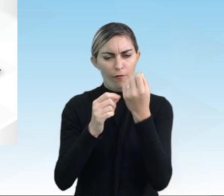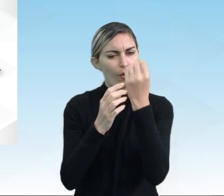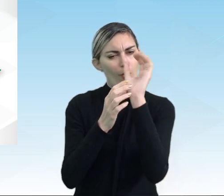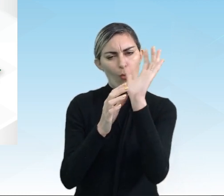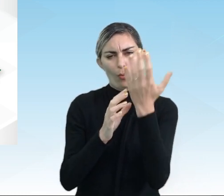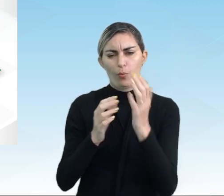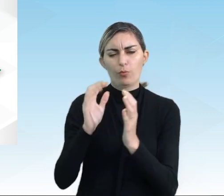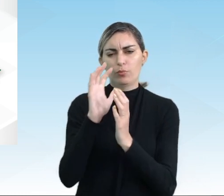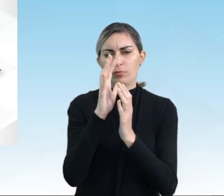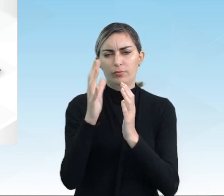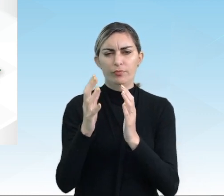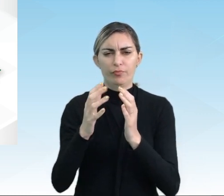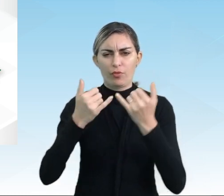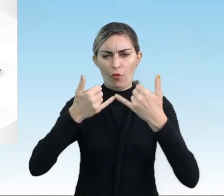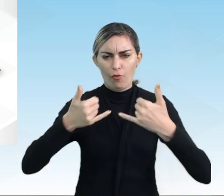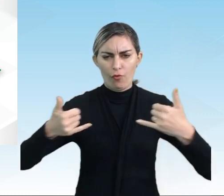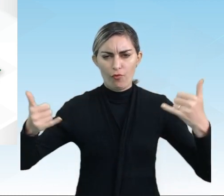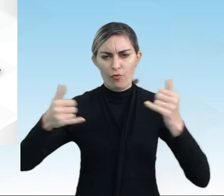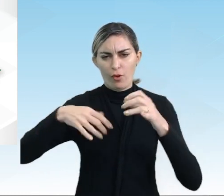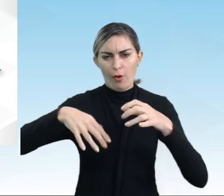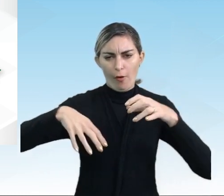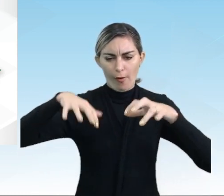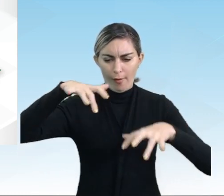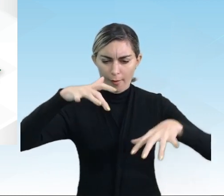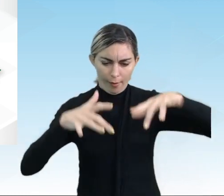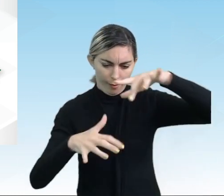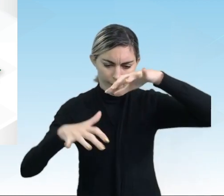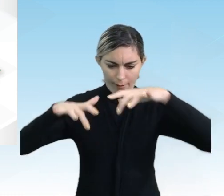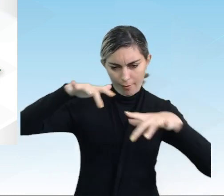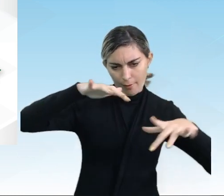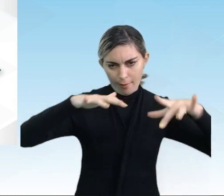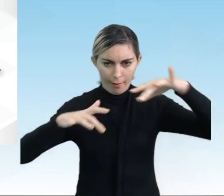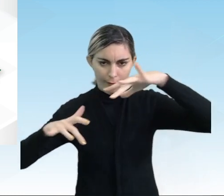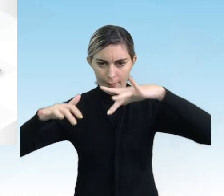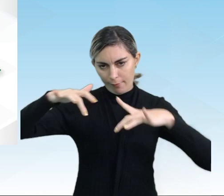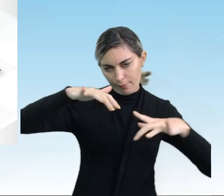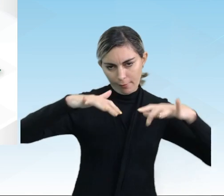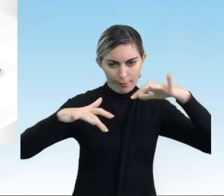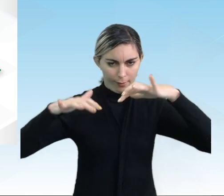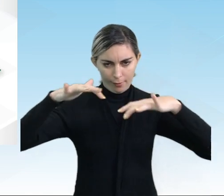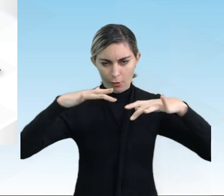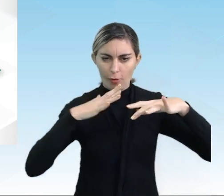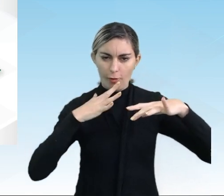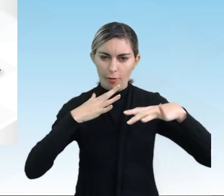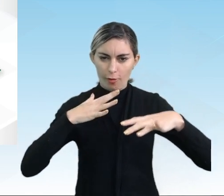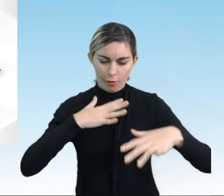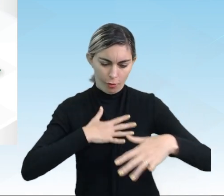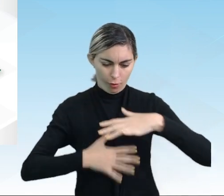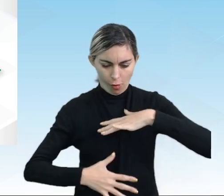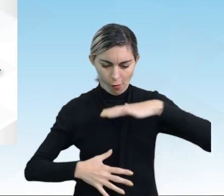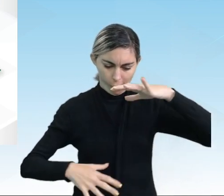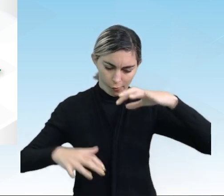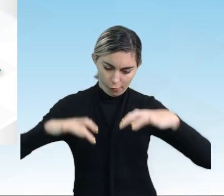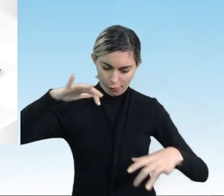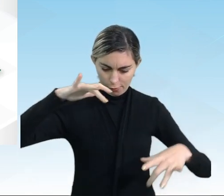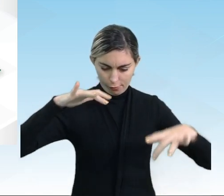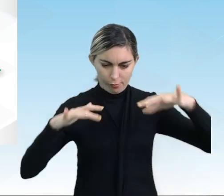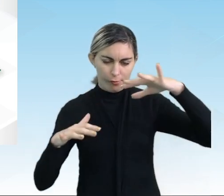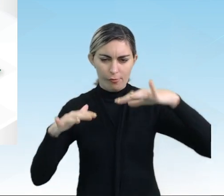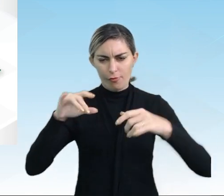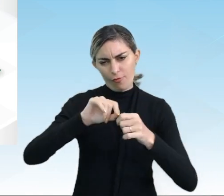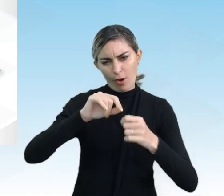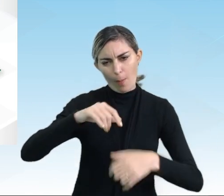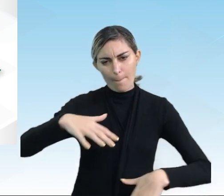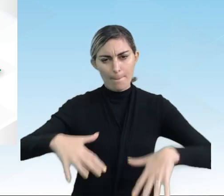articulados, ligados a fios pelos quais podemos movimentar as diferentes partes do boneco, reproduzindo